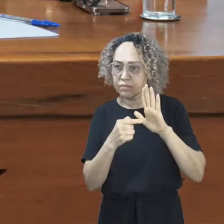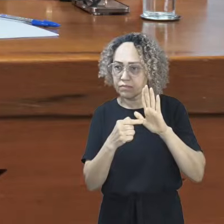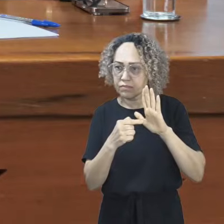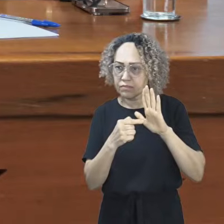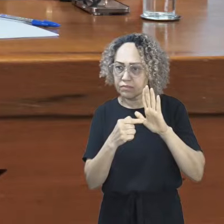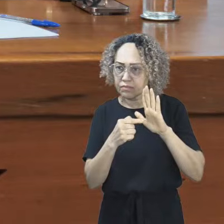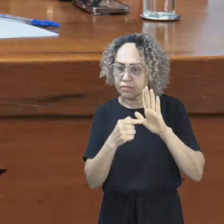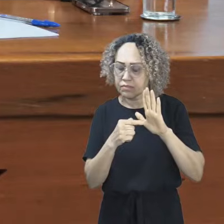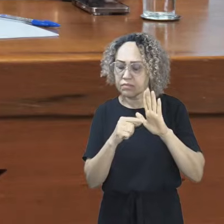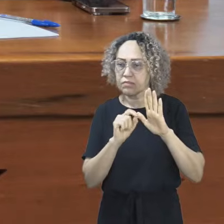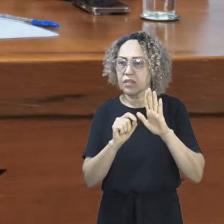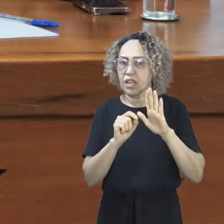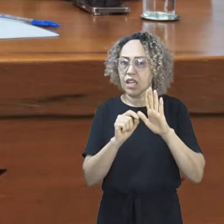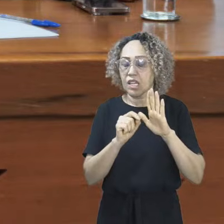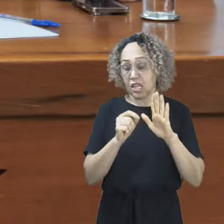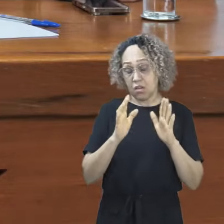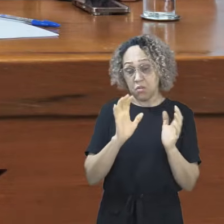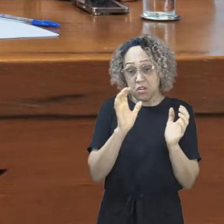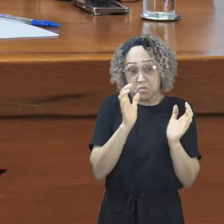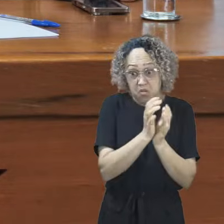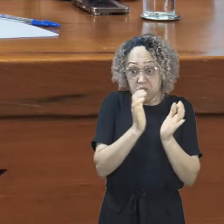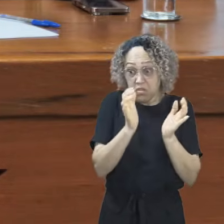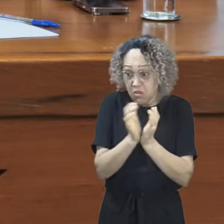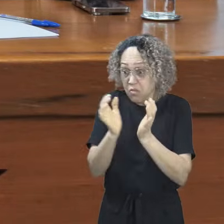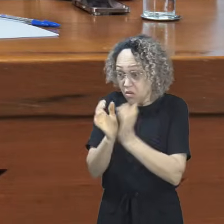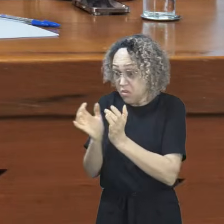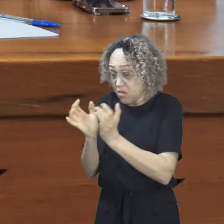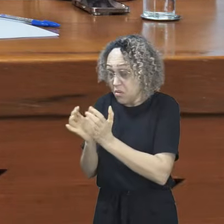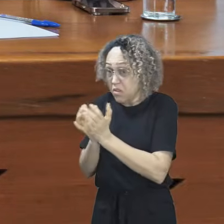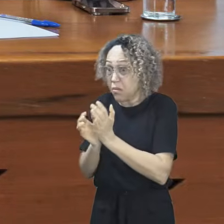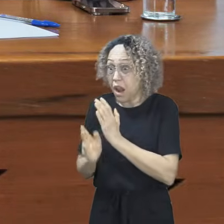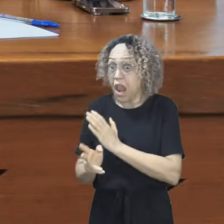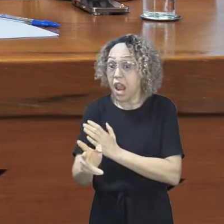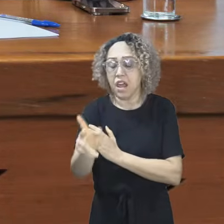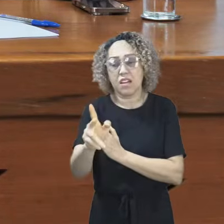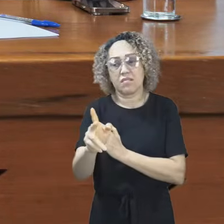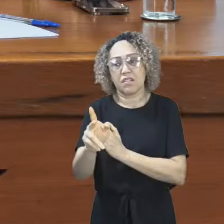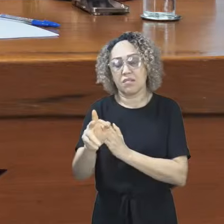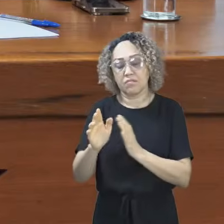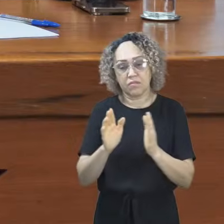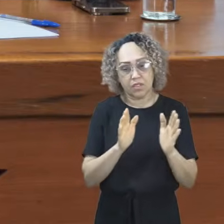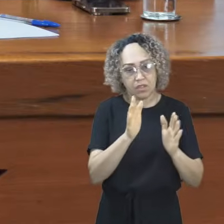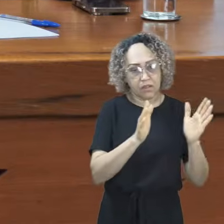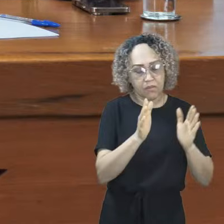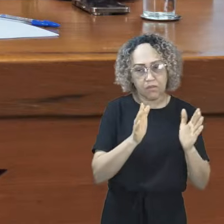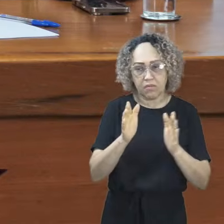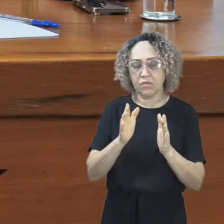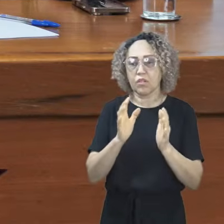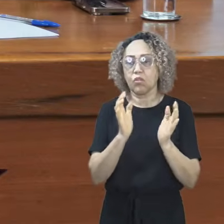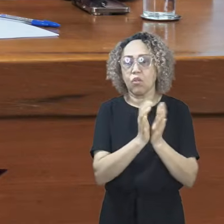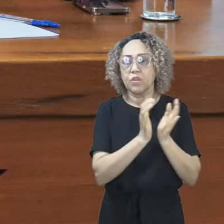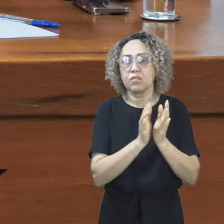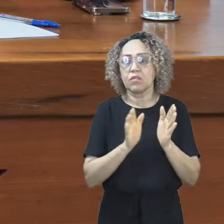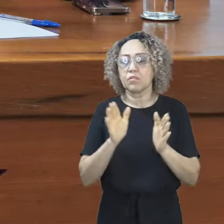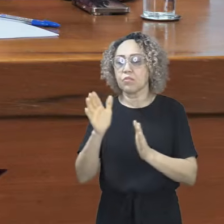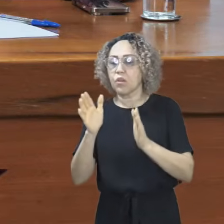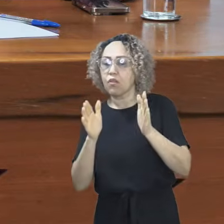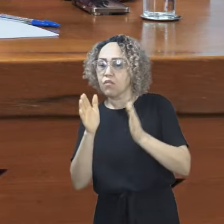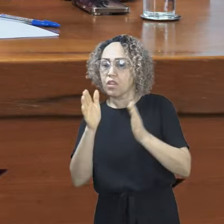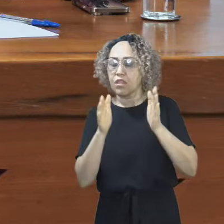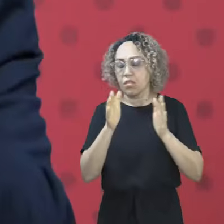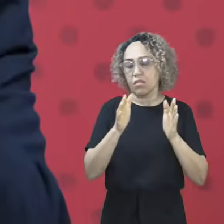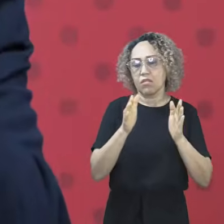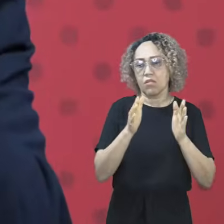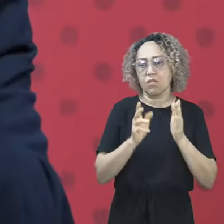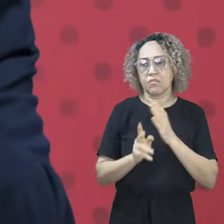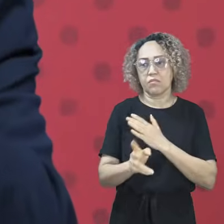eternizar as comissões provisórias. Vocês sabem que existem partidos que o presidente ele